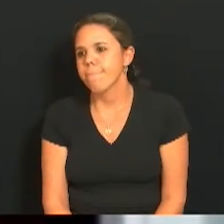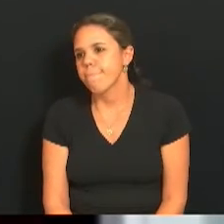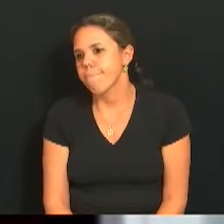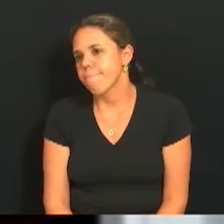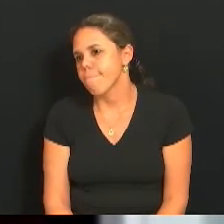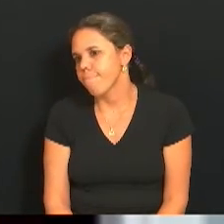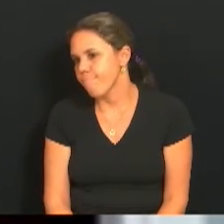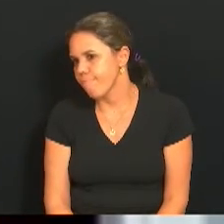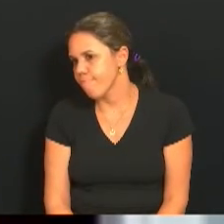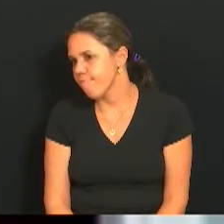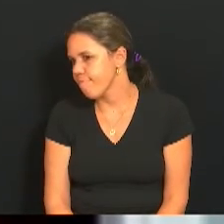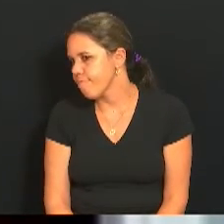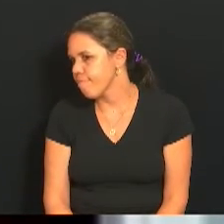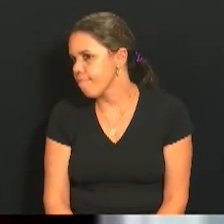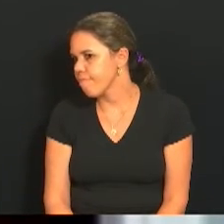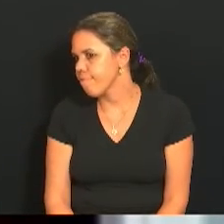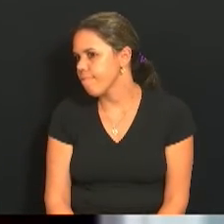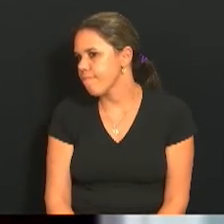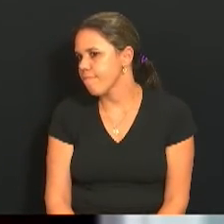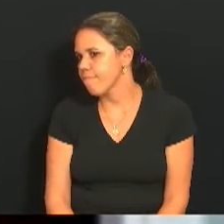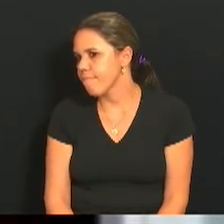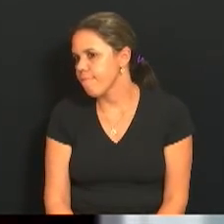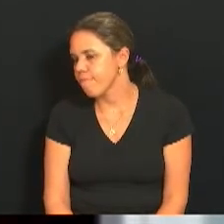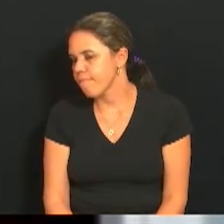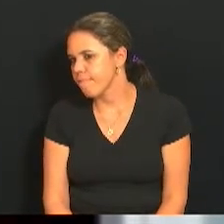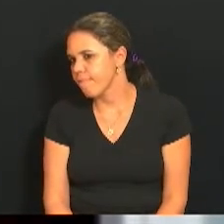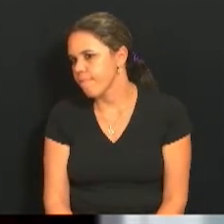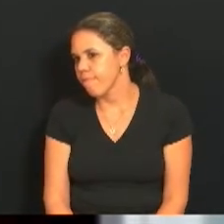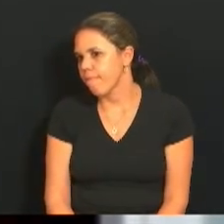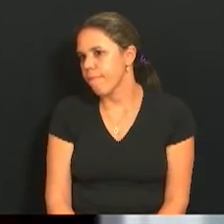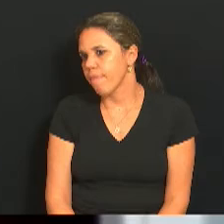parece que o microfone dela não foi ativado.